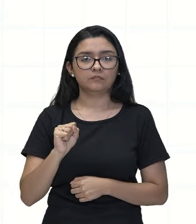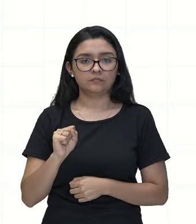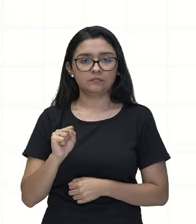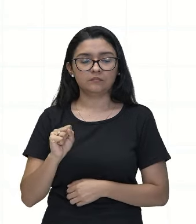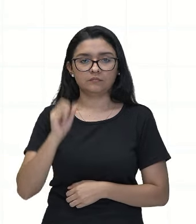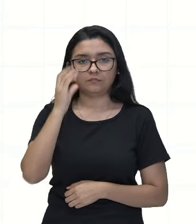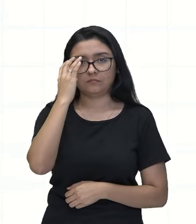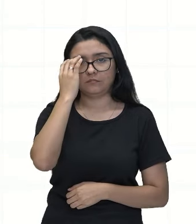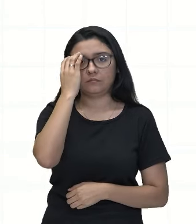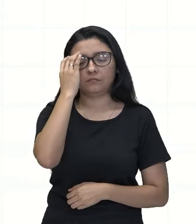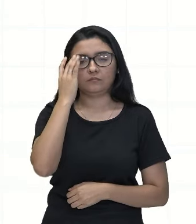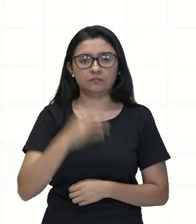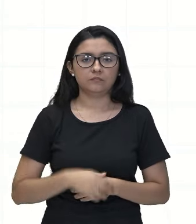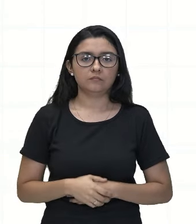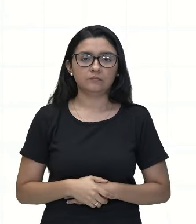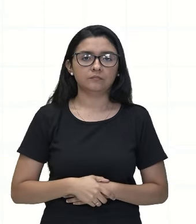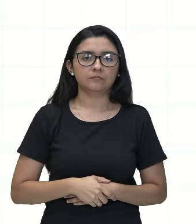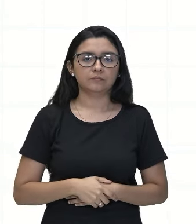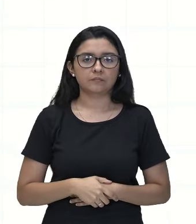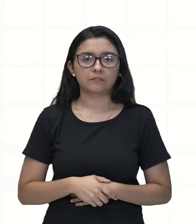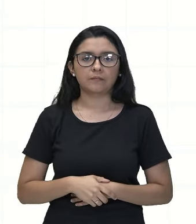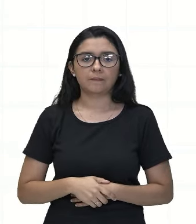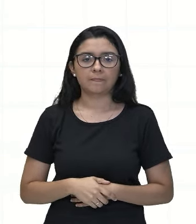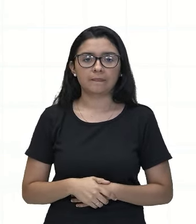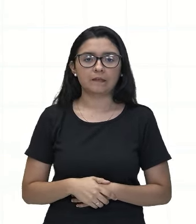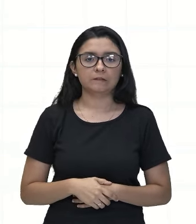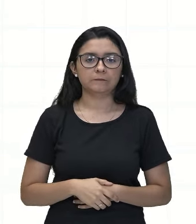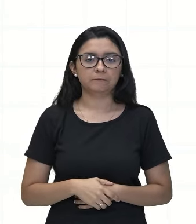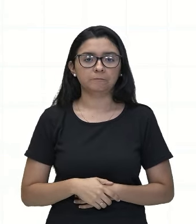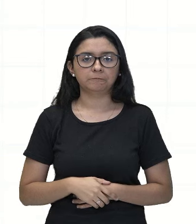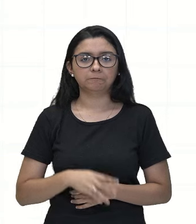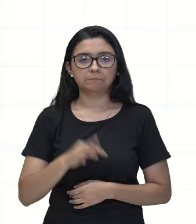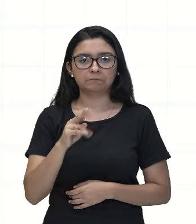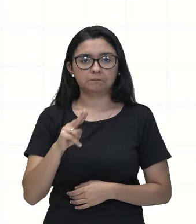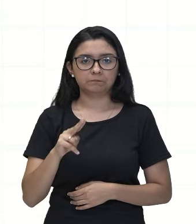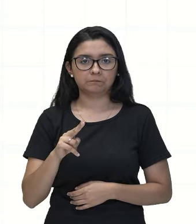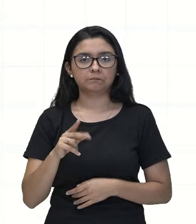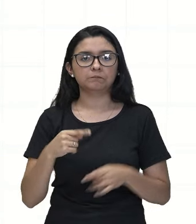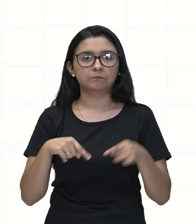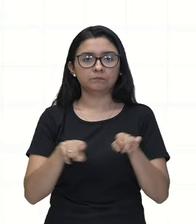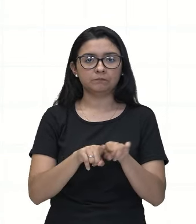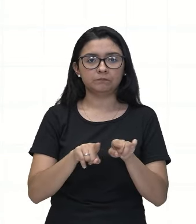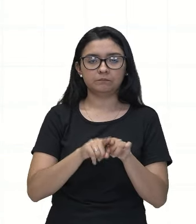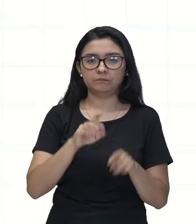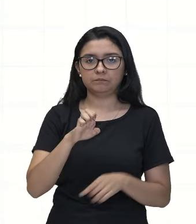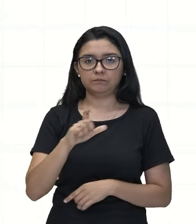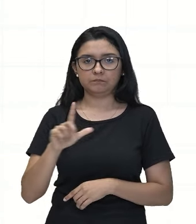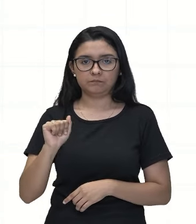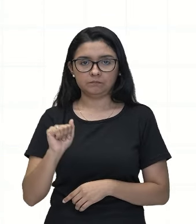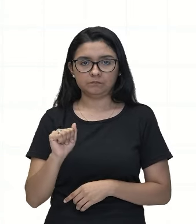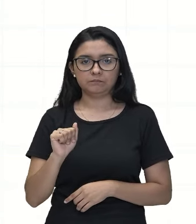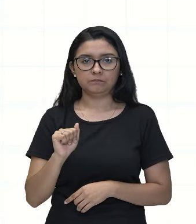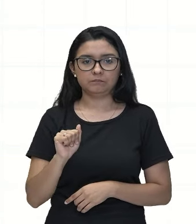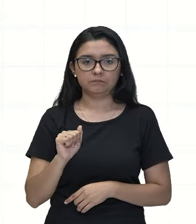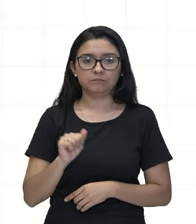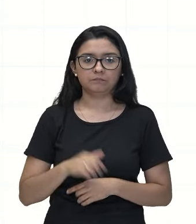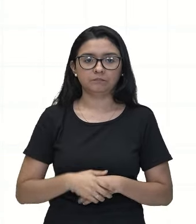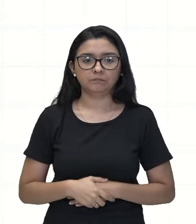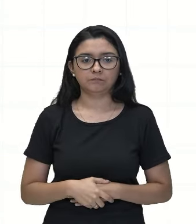né tu e ela resulta em voz voz estudais segunda pessoa do plural